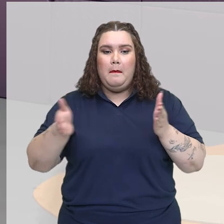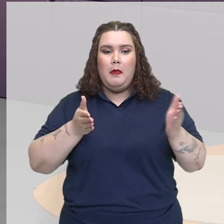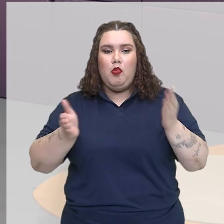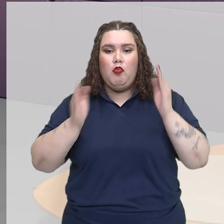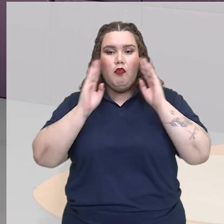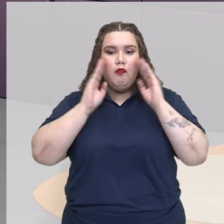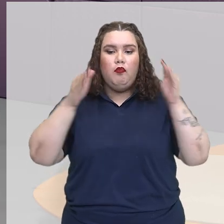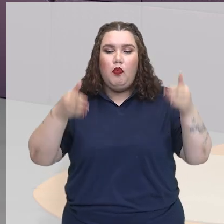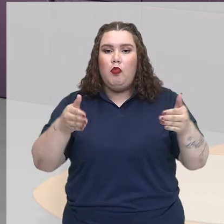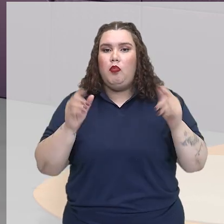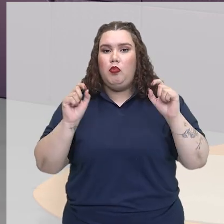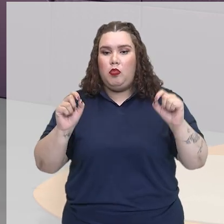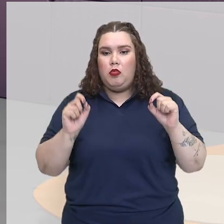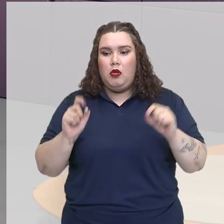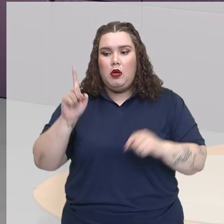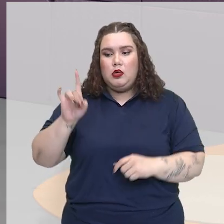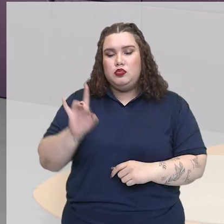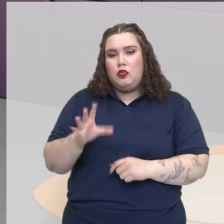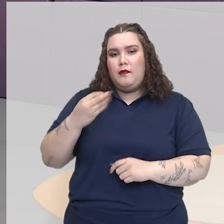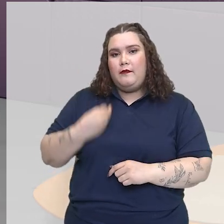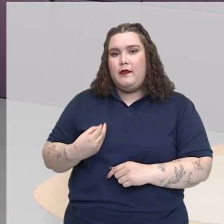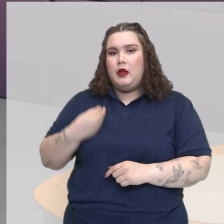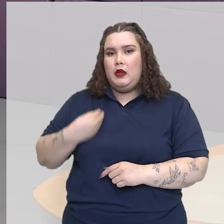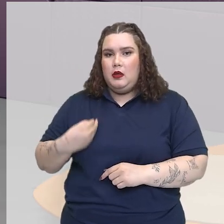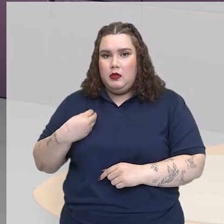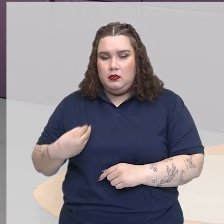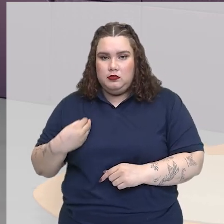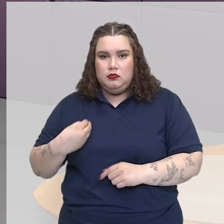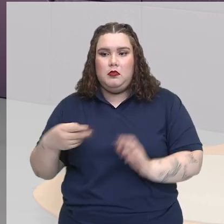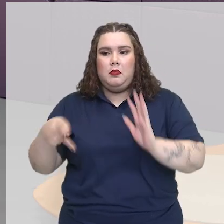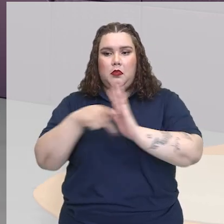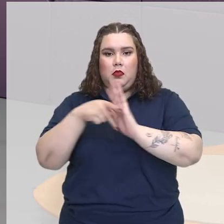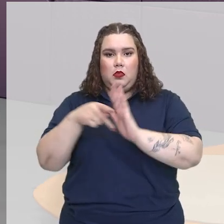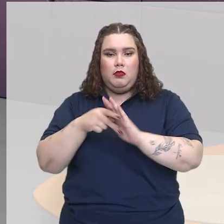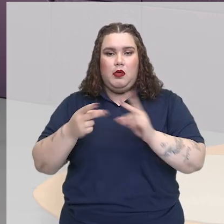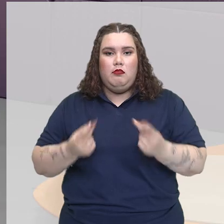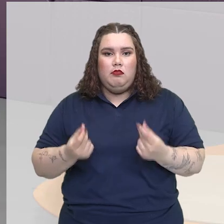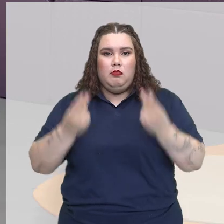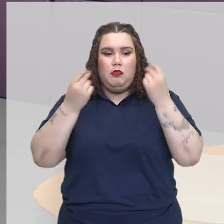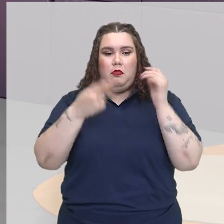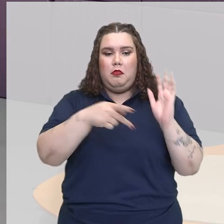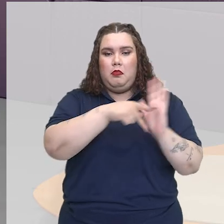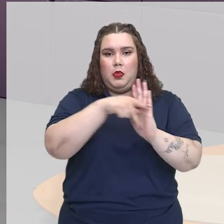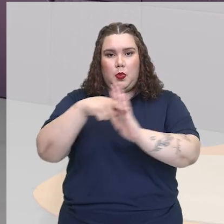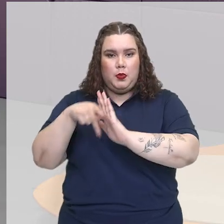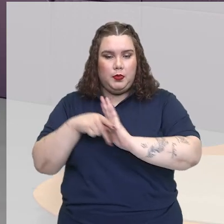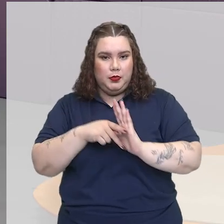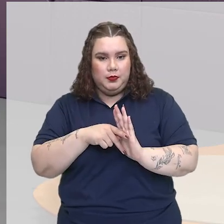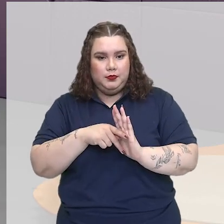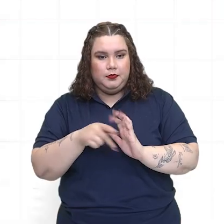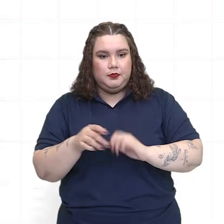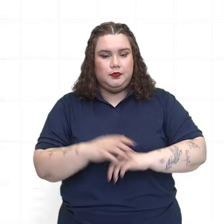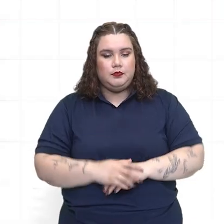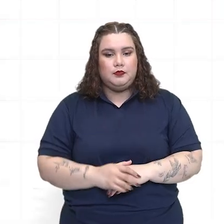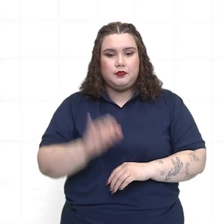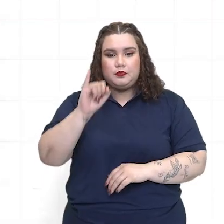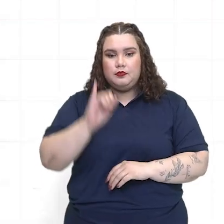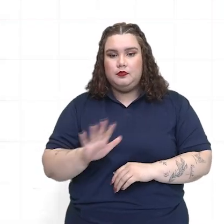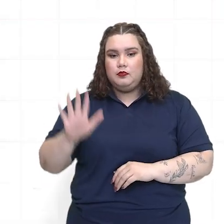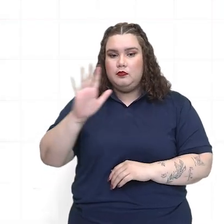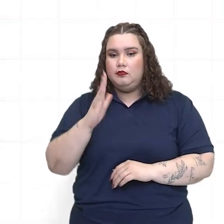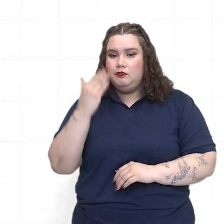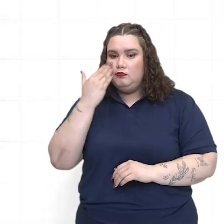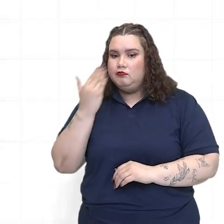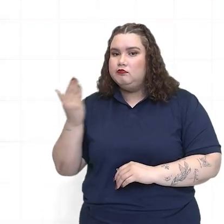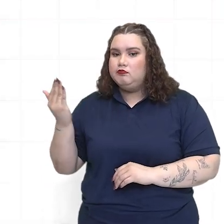voltado mais para a subsistência e acúmulo pessoal de riquezas, tá? E na nossa imagem temos